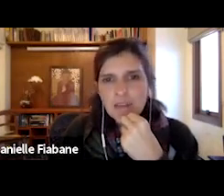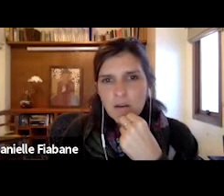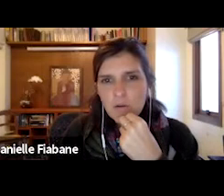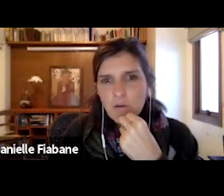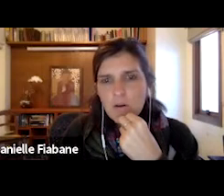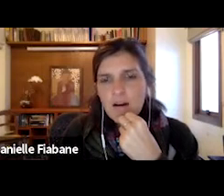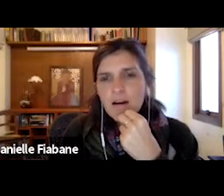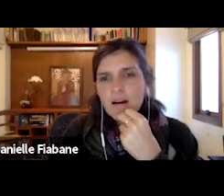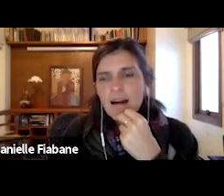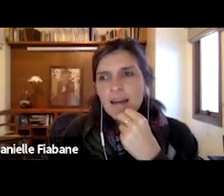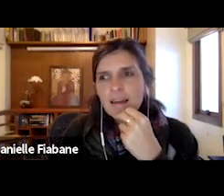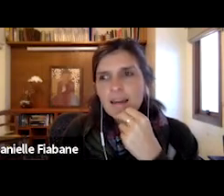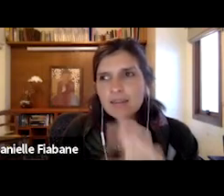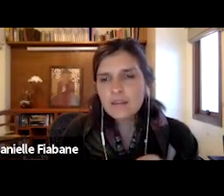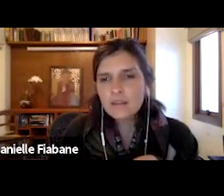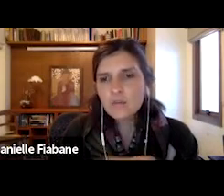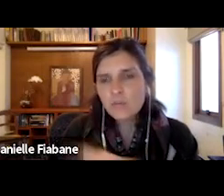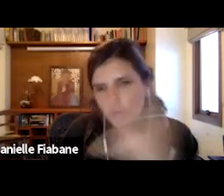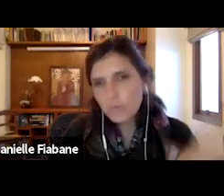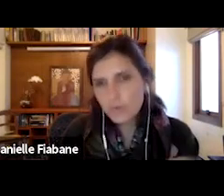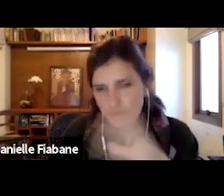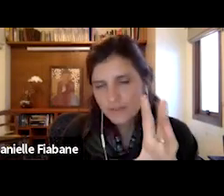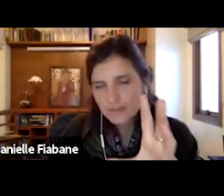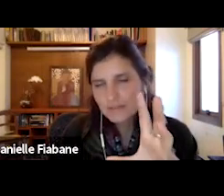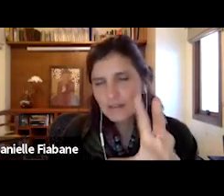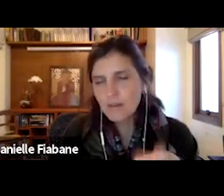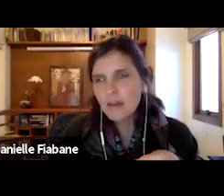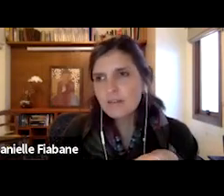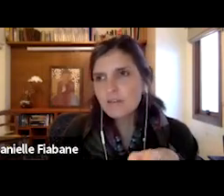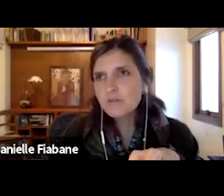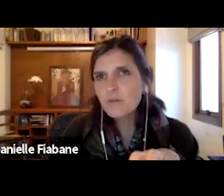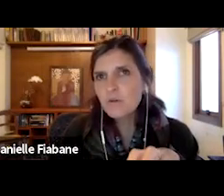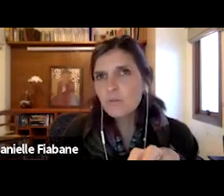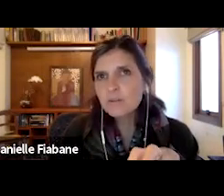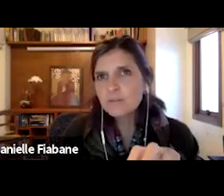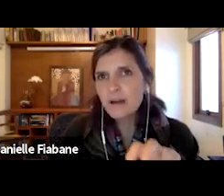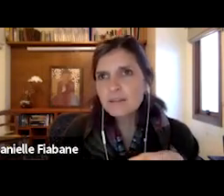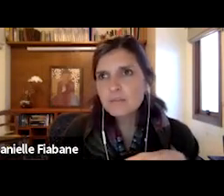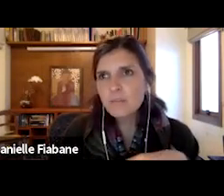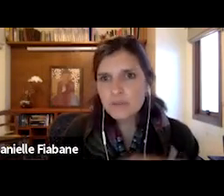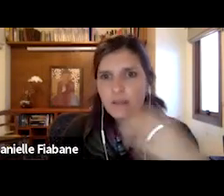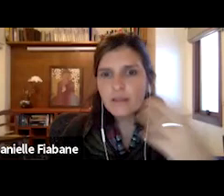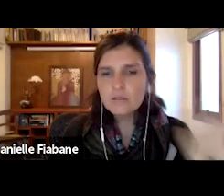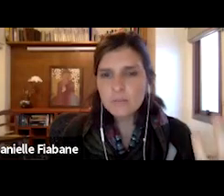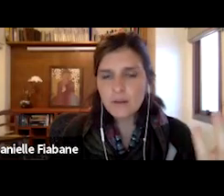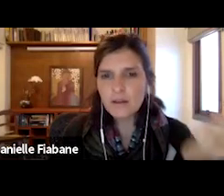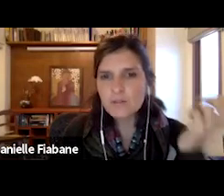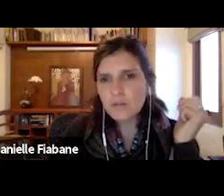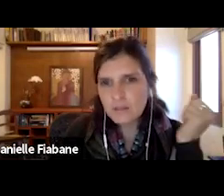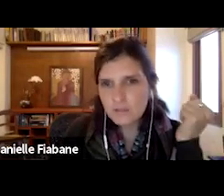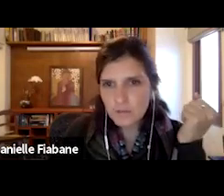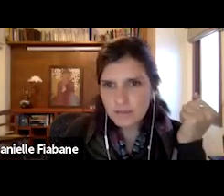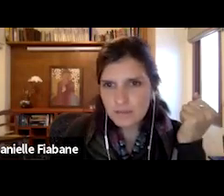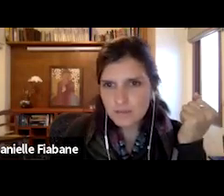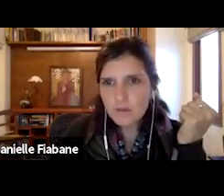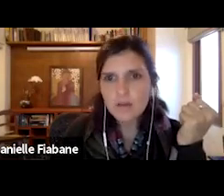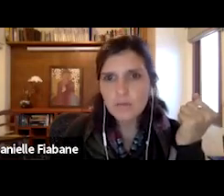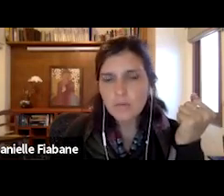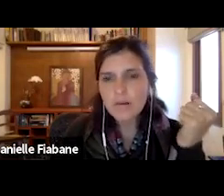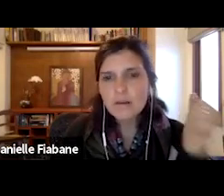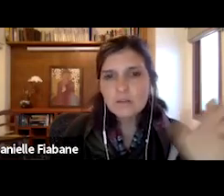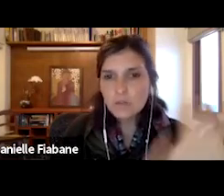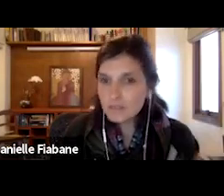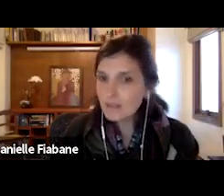gente destacou aquelas que o grupo que fez esse trabalho identificou como as mais potentes para causar uma transformação no